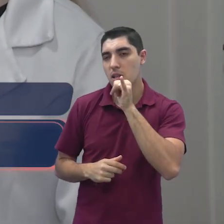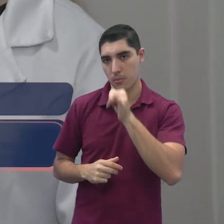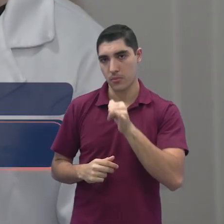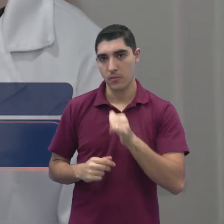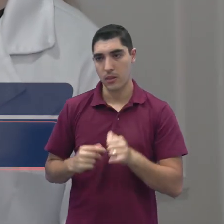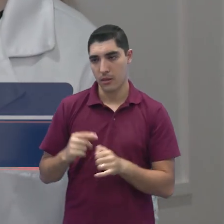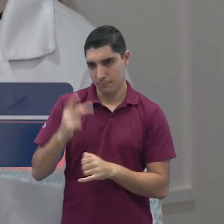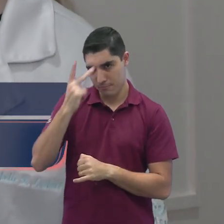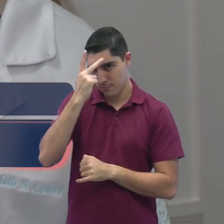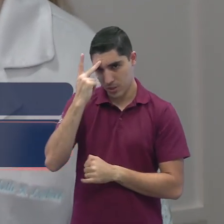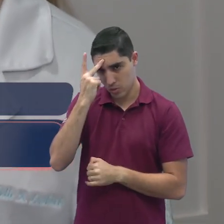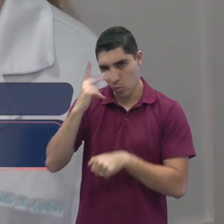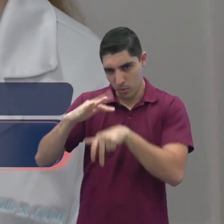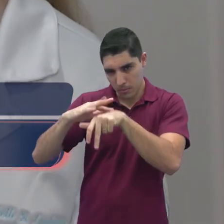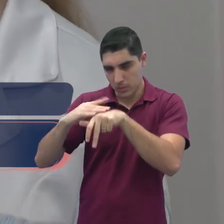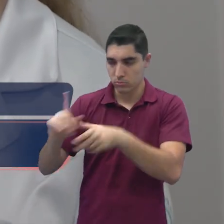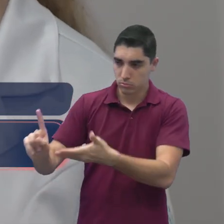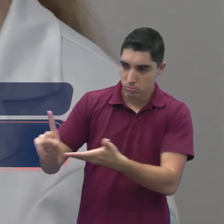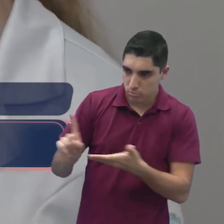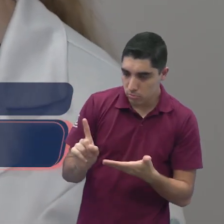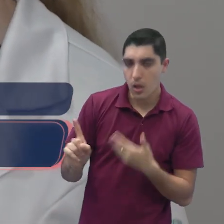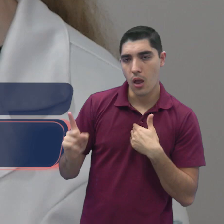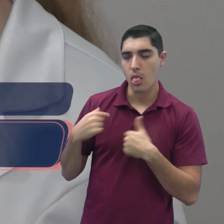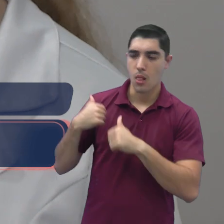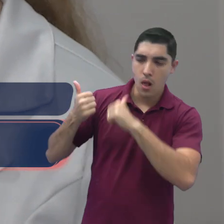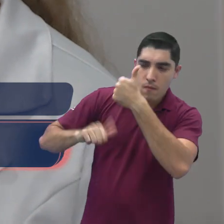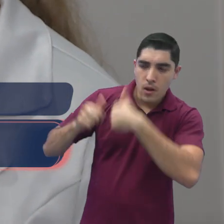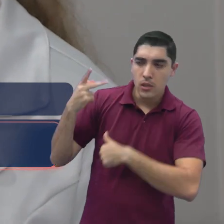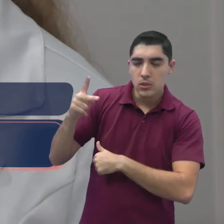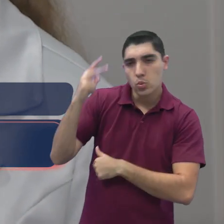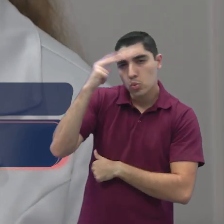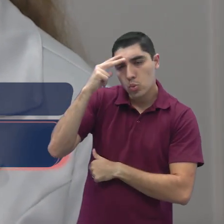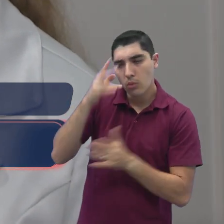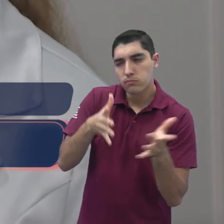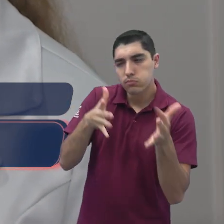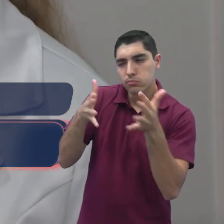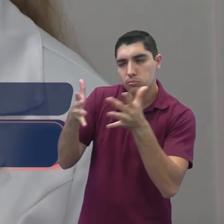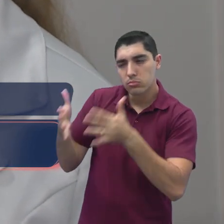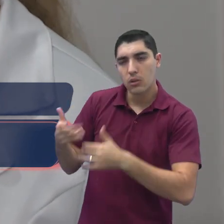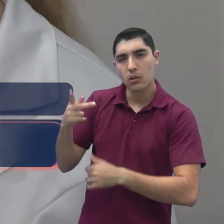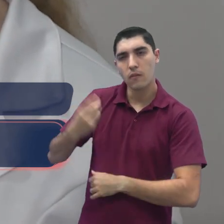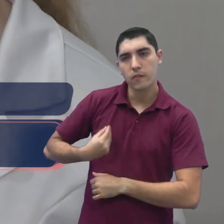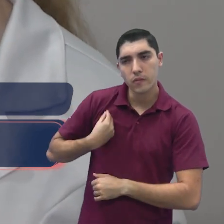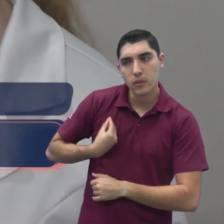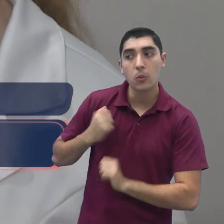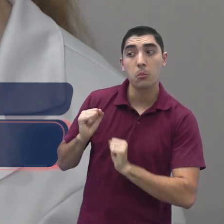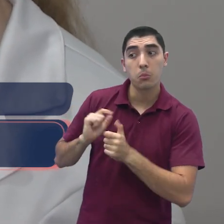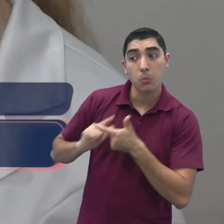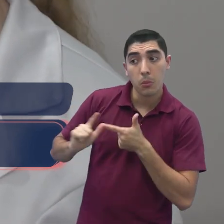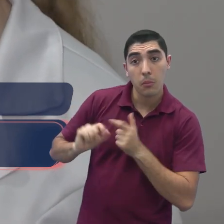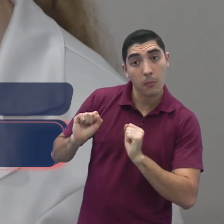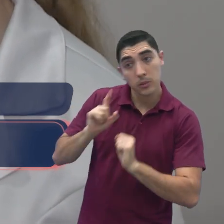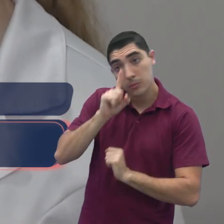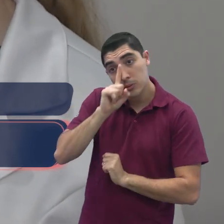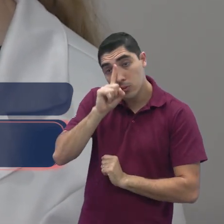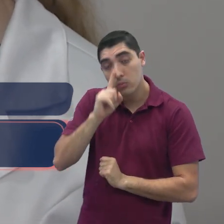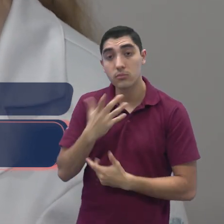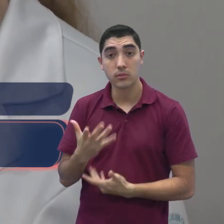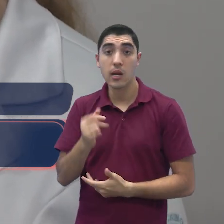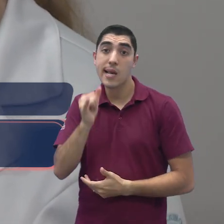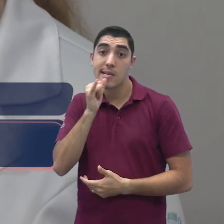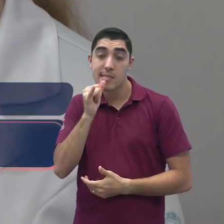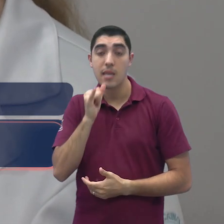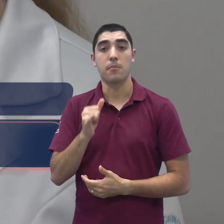precauções que toda vez quando a gente recebe um paciente, a gente faz uma avaliação completa da história dele, complicações que ele possa vir a